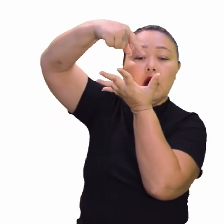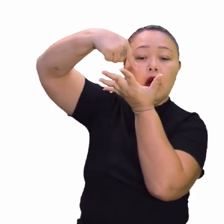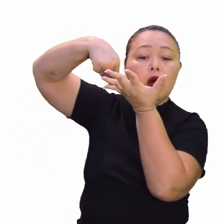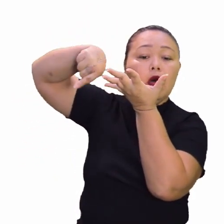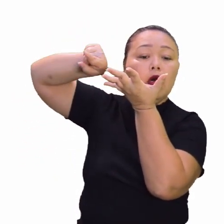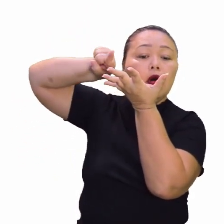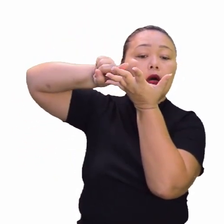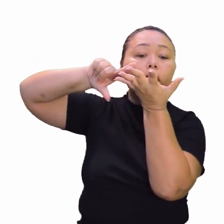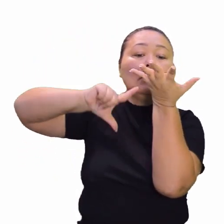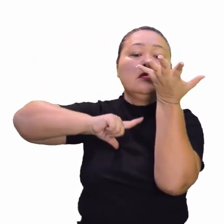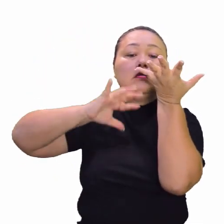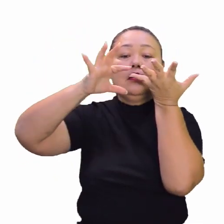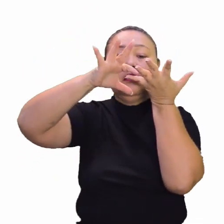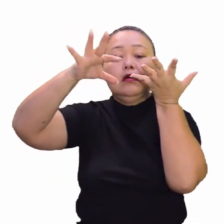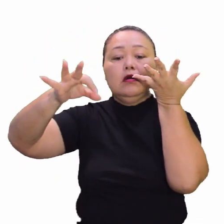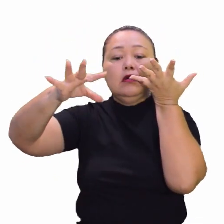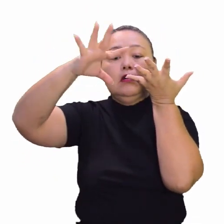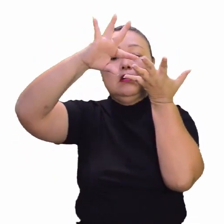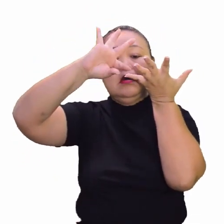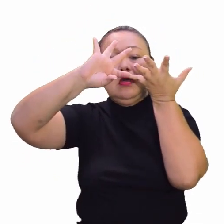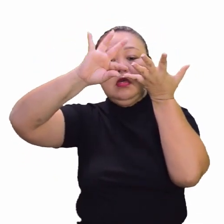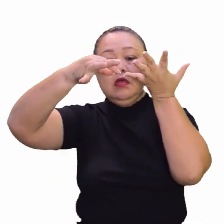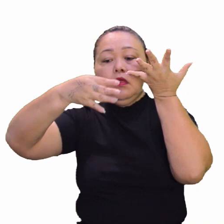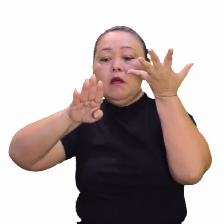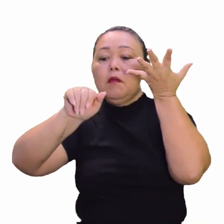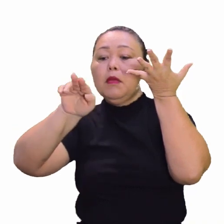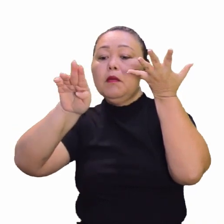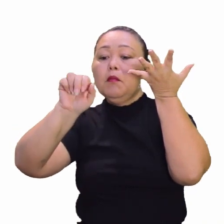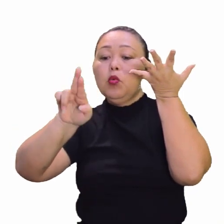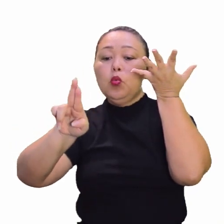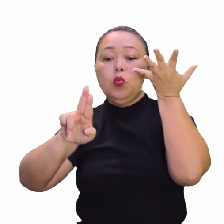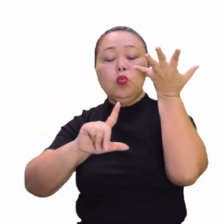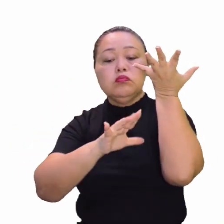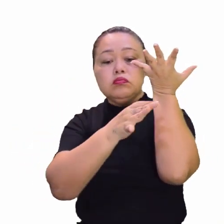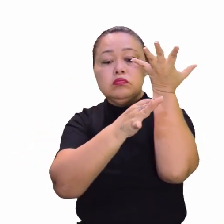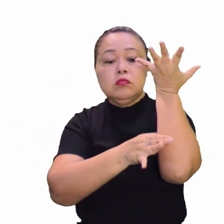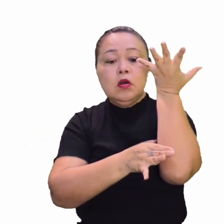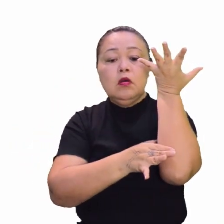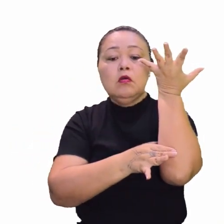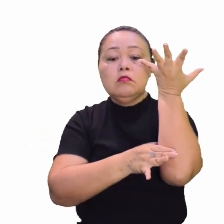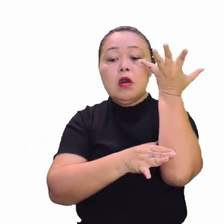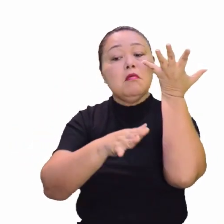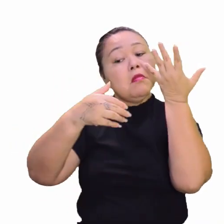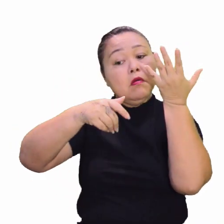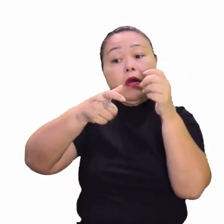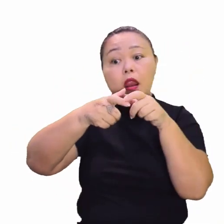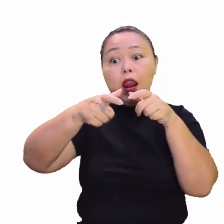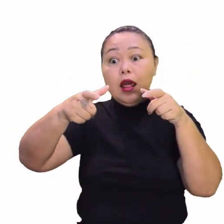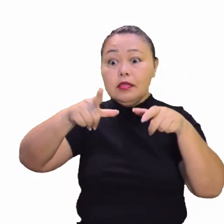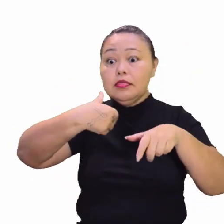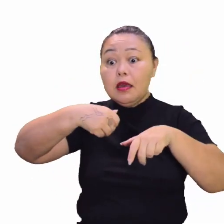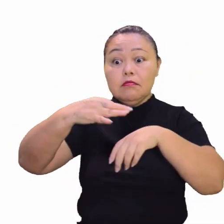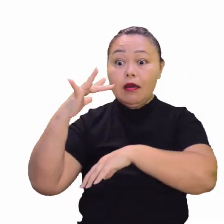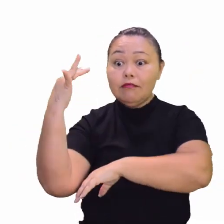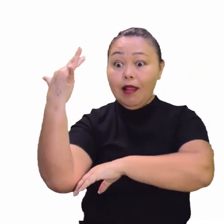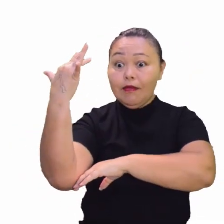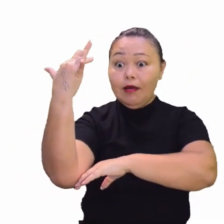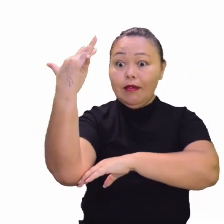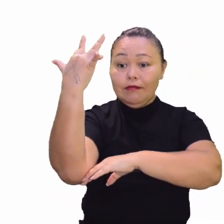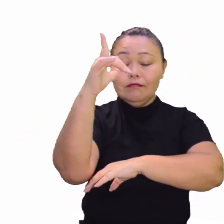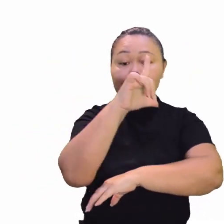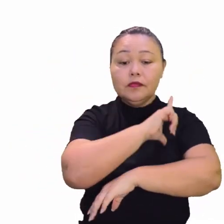por palmeiras, cipós, bambus. O tipo predominante no estado de